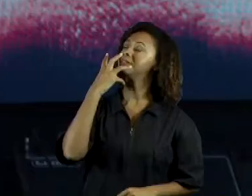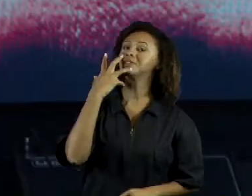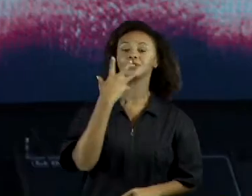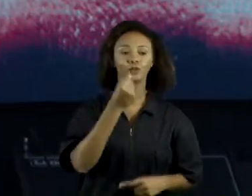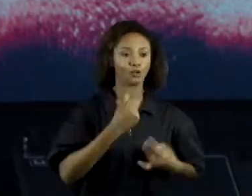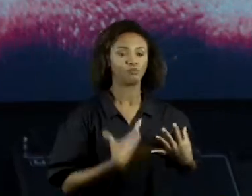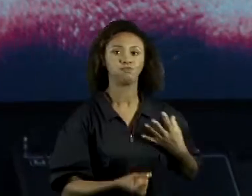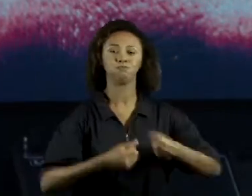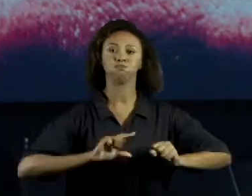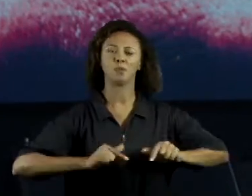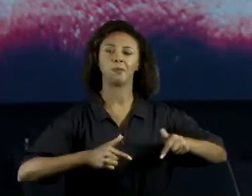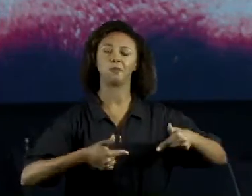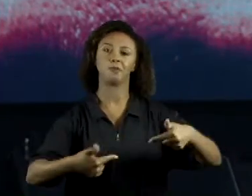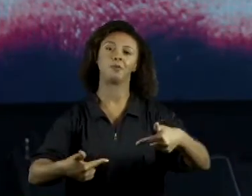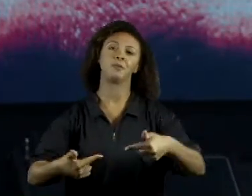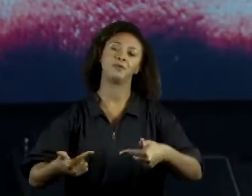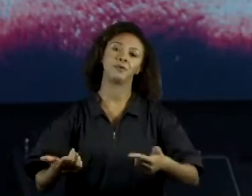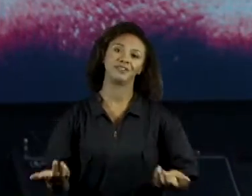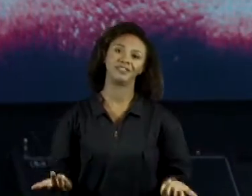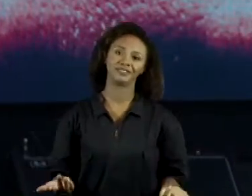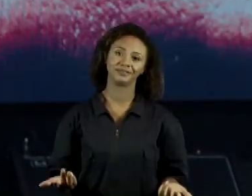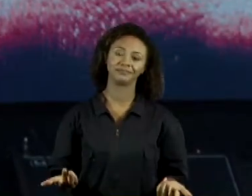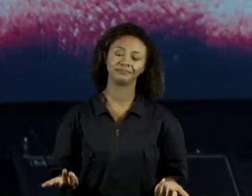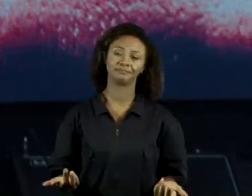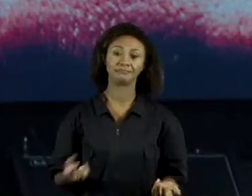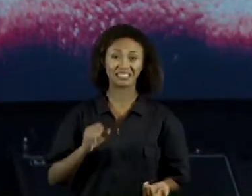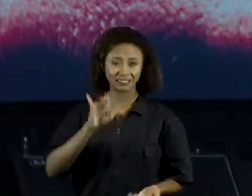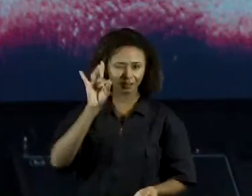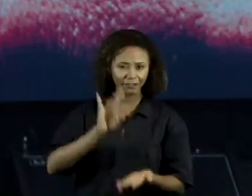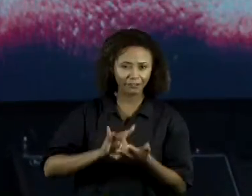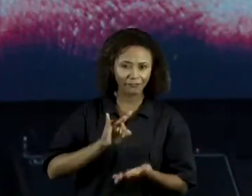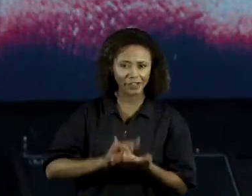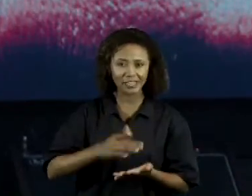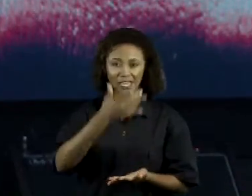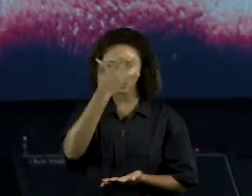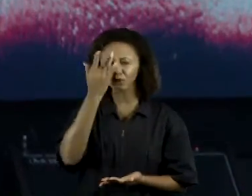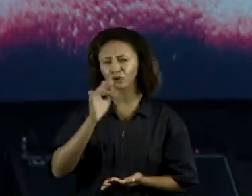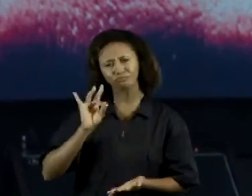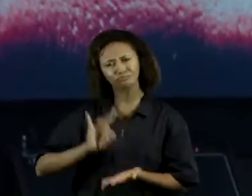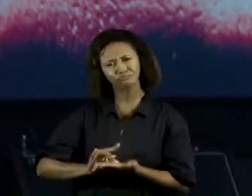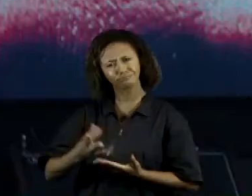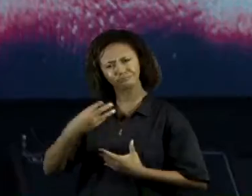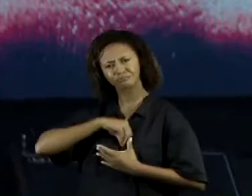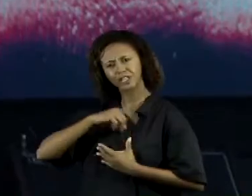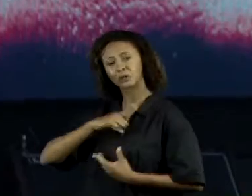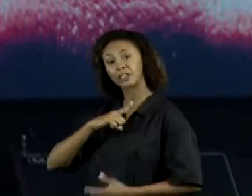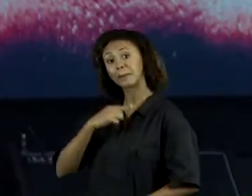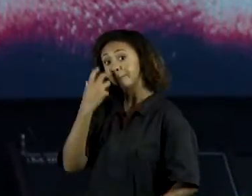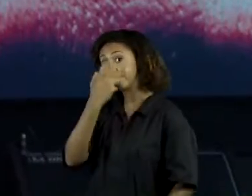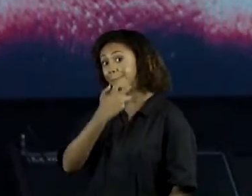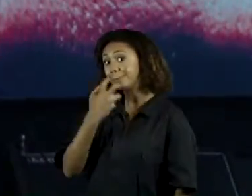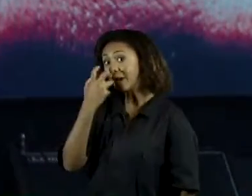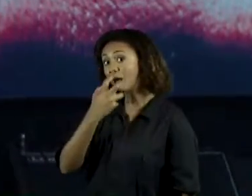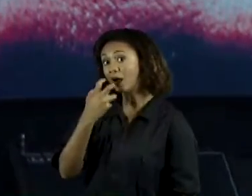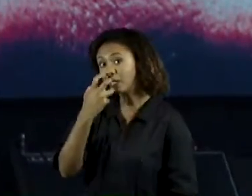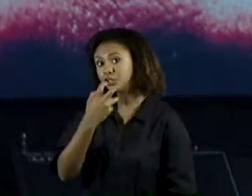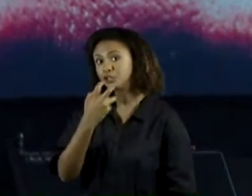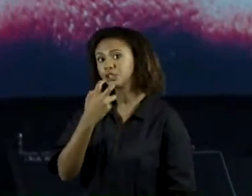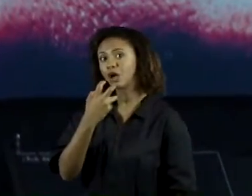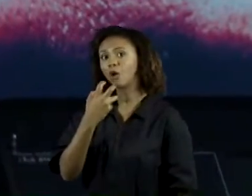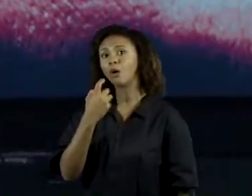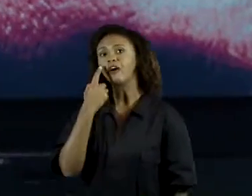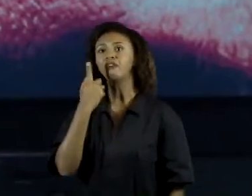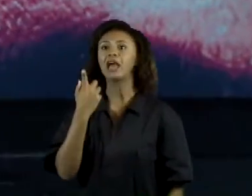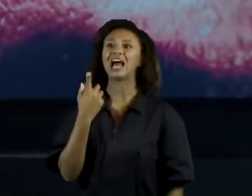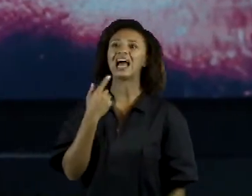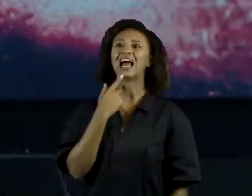Então, o indivíduo apaixonado, ele não considera a possibilidade de mudar de área. É interessante,